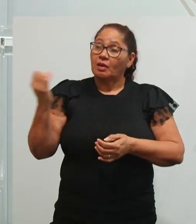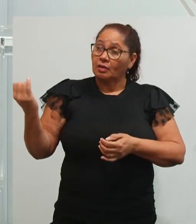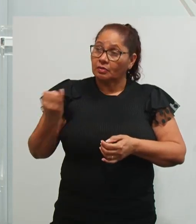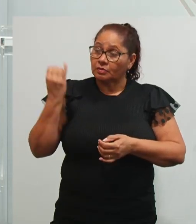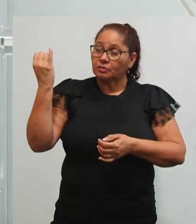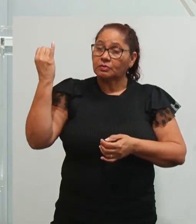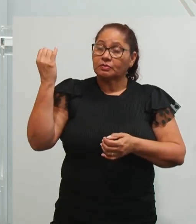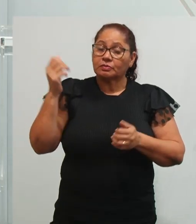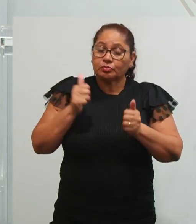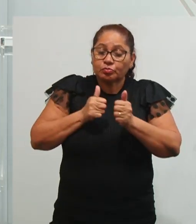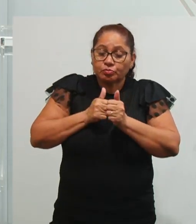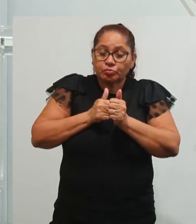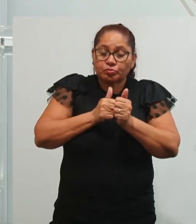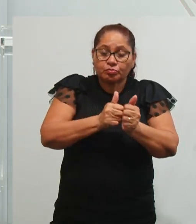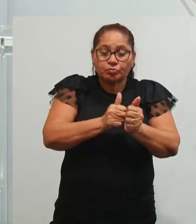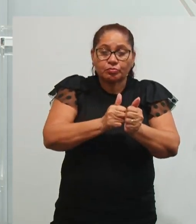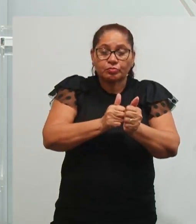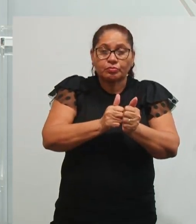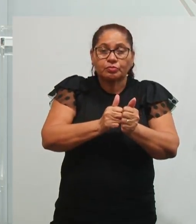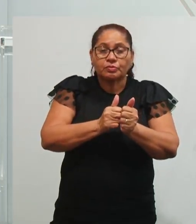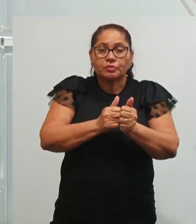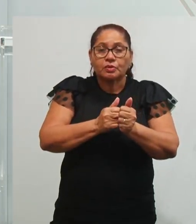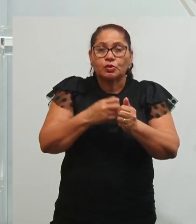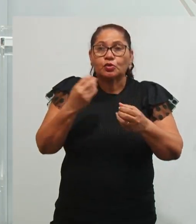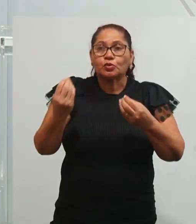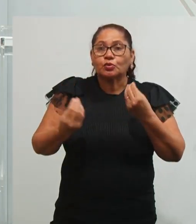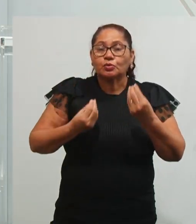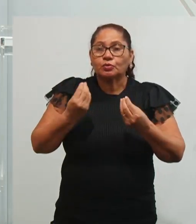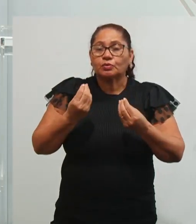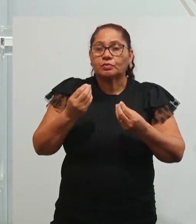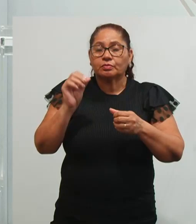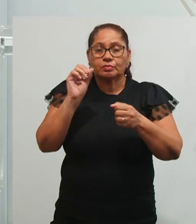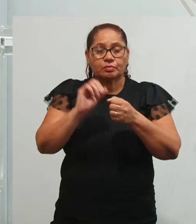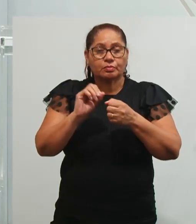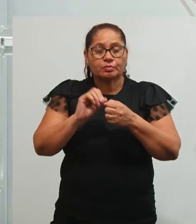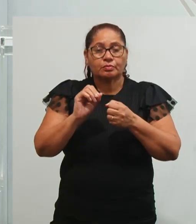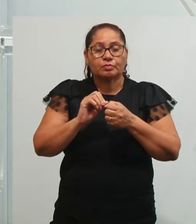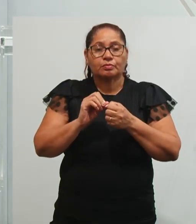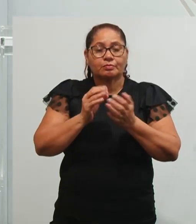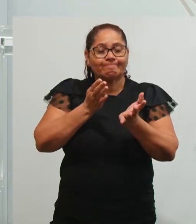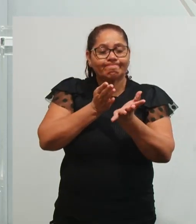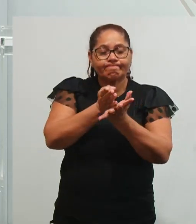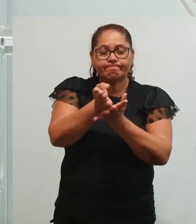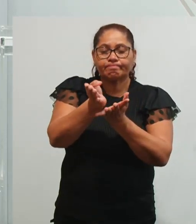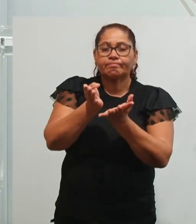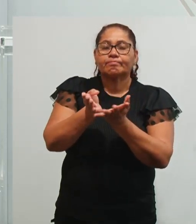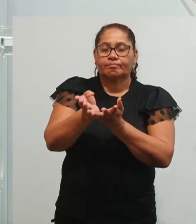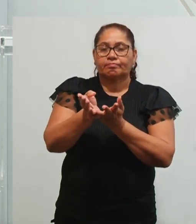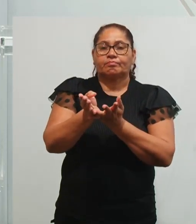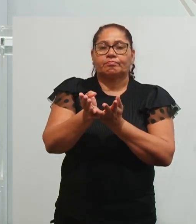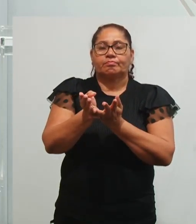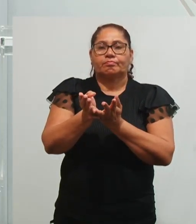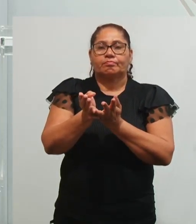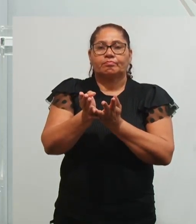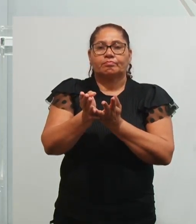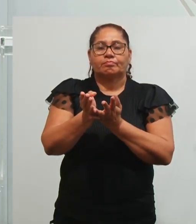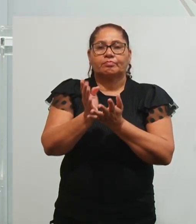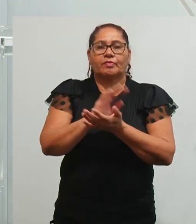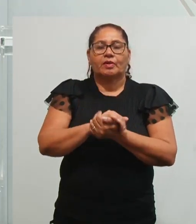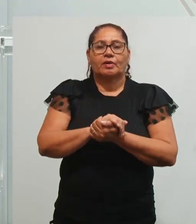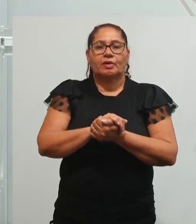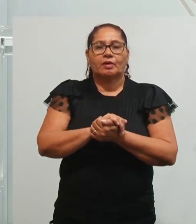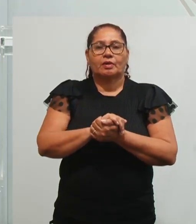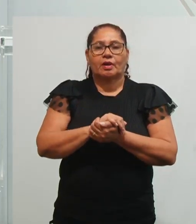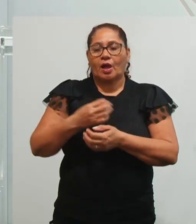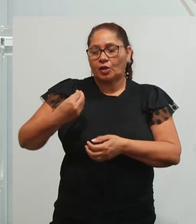vocês acompanhem esse percurso formativo, porque é um direcionamento, inclusive para dar aso à